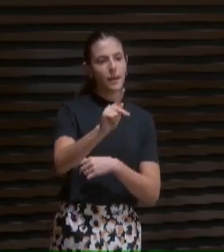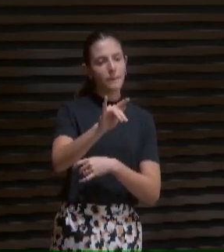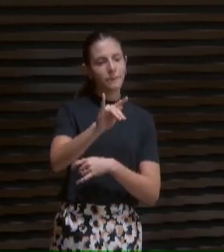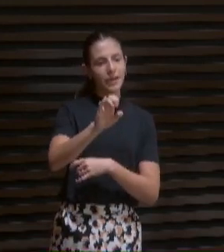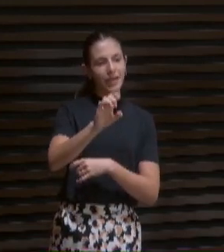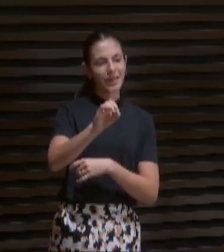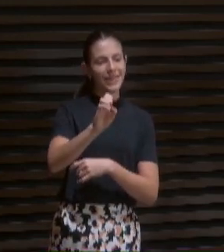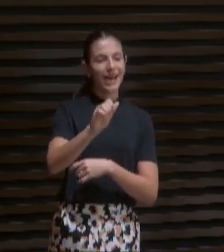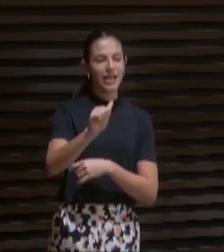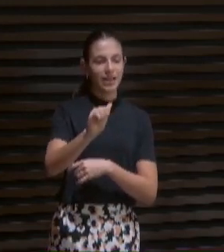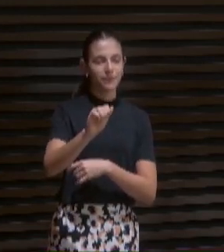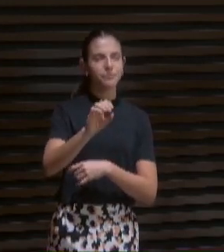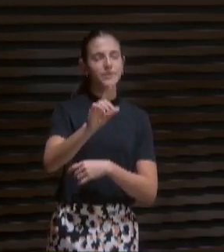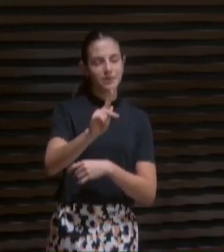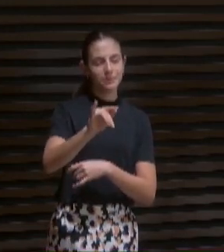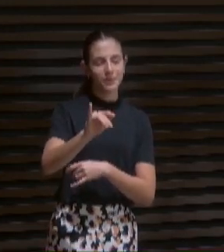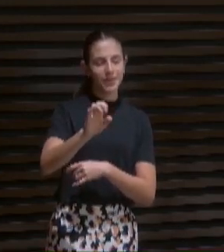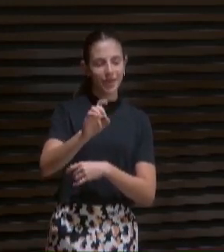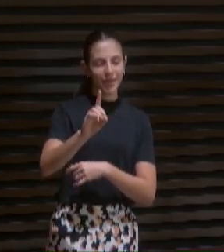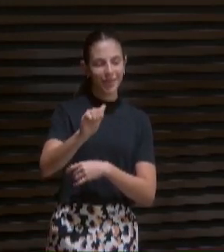o poder.